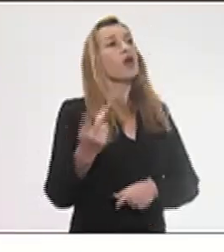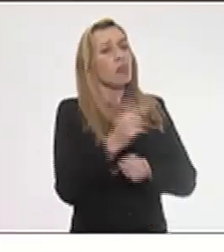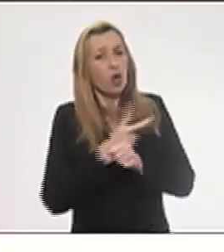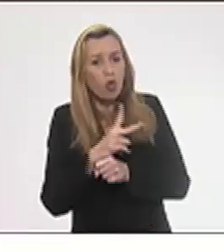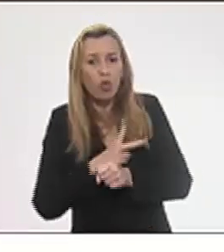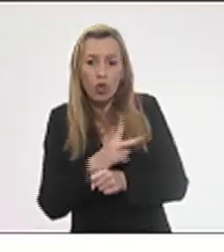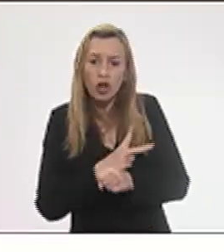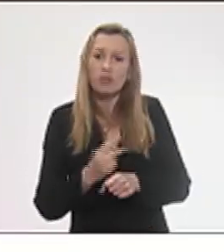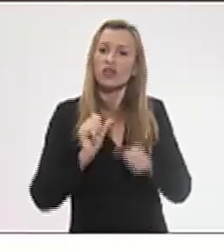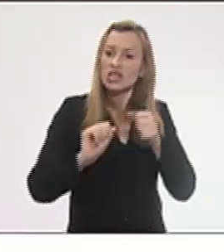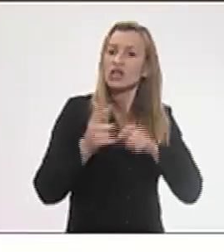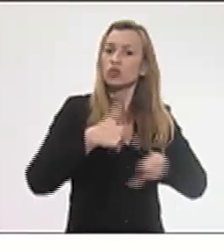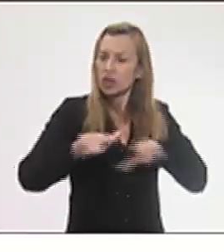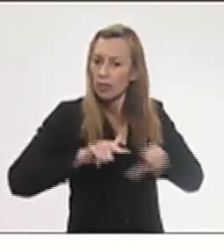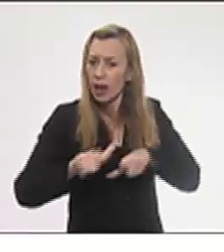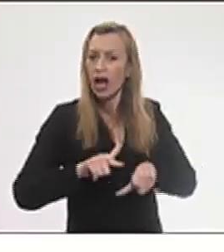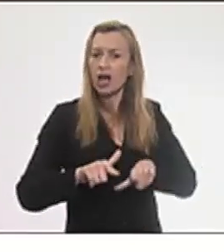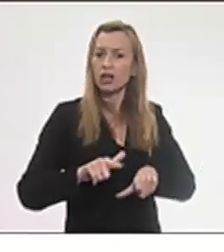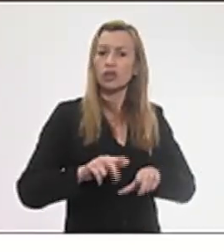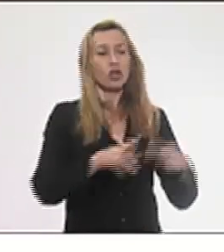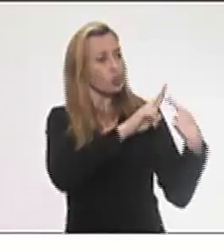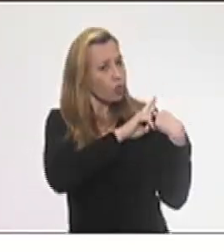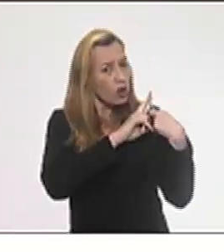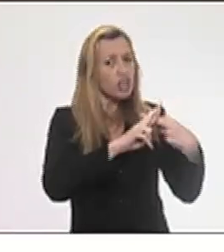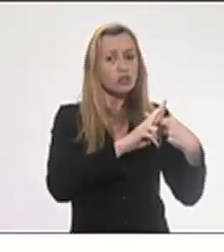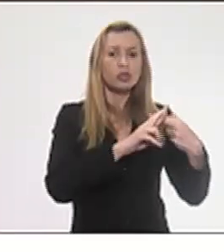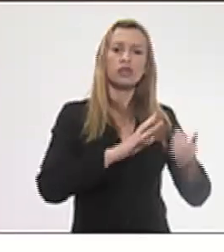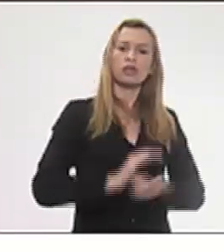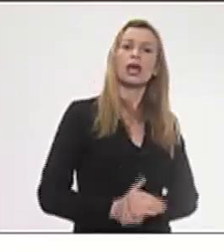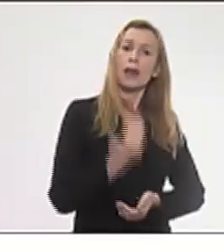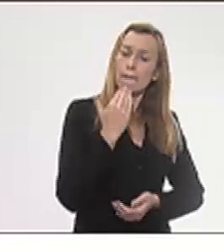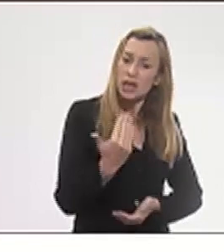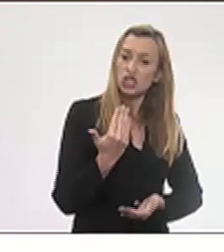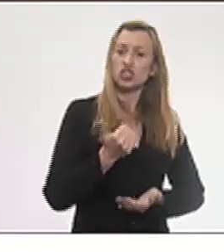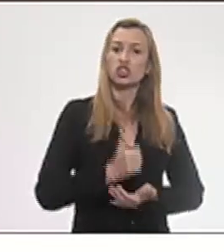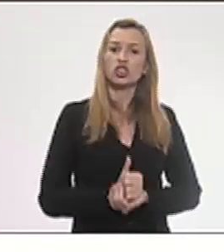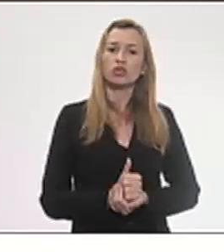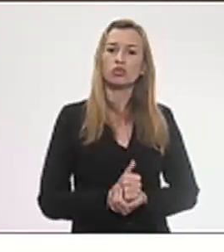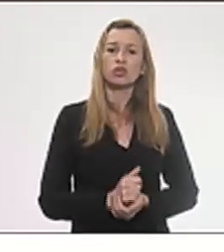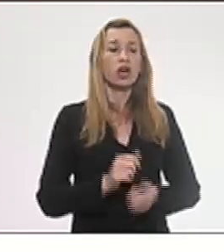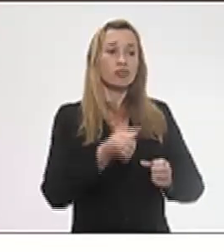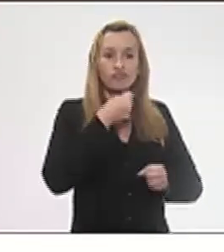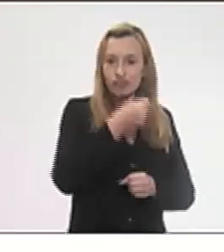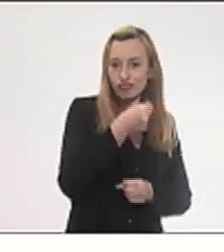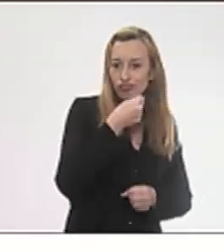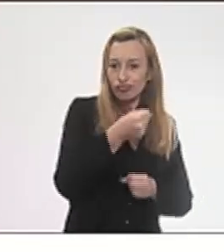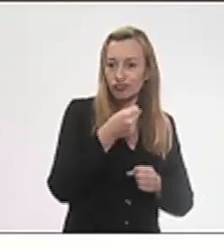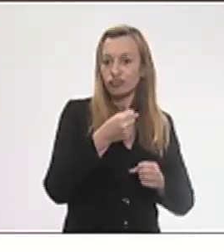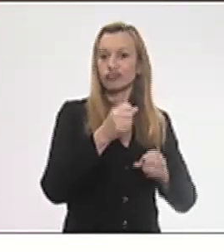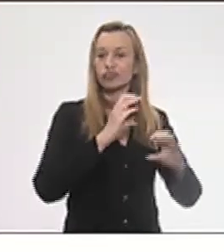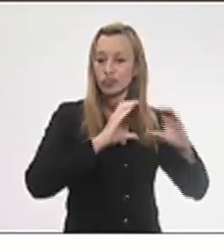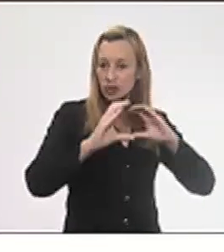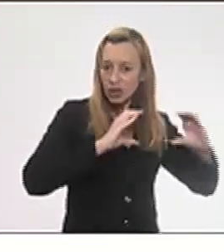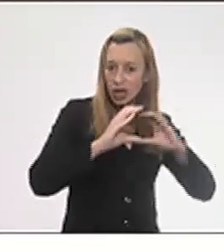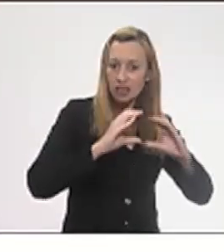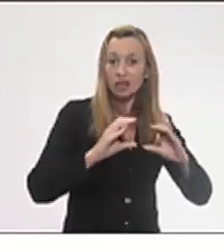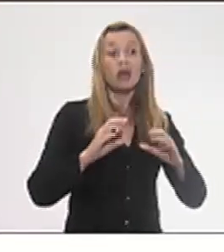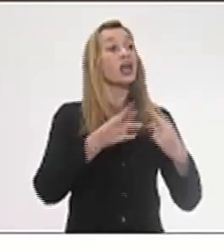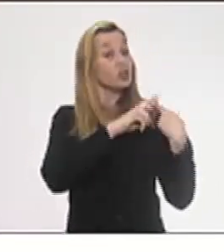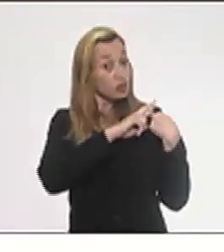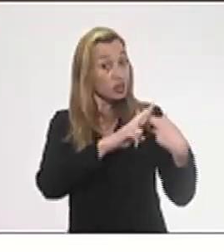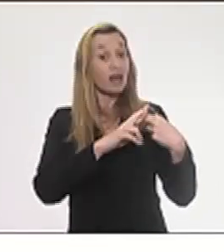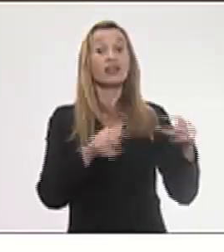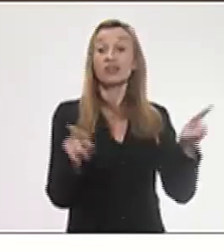procuramos exercer o nosso mandato com responsabilidade. Pedimos aos meios de comunicação também responsabilidade